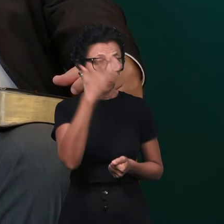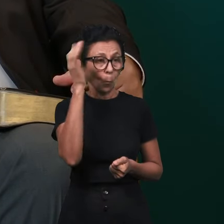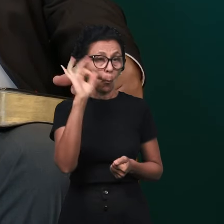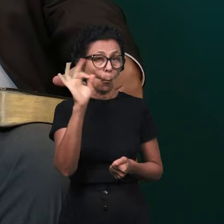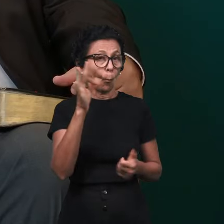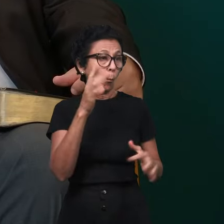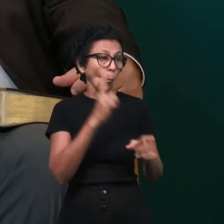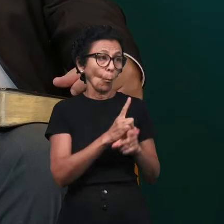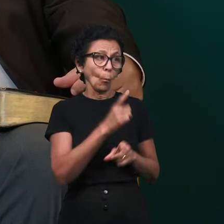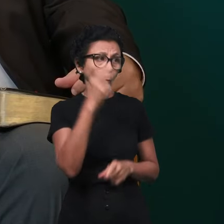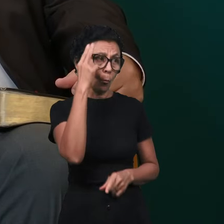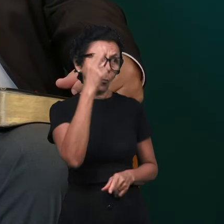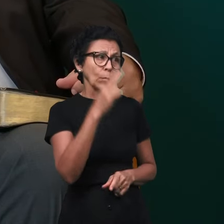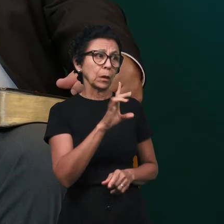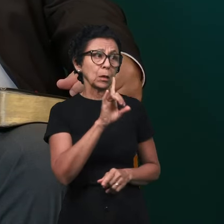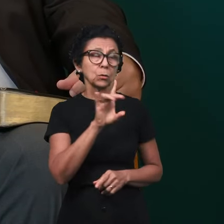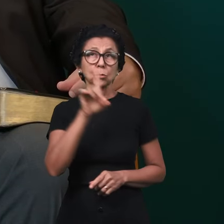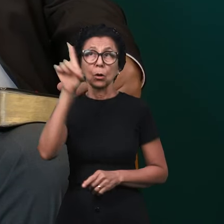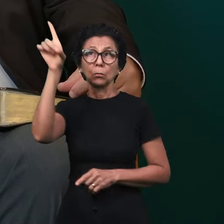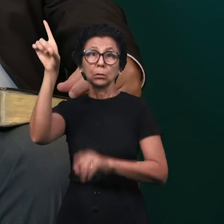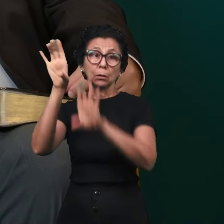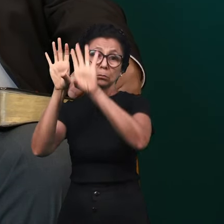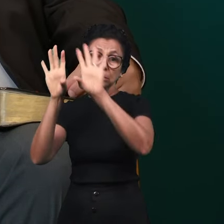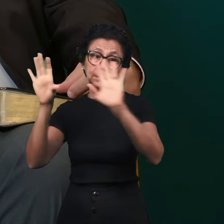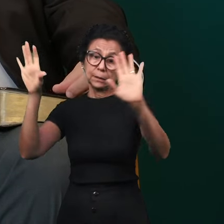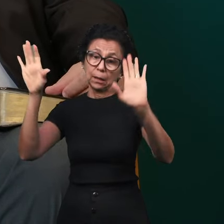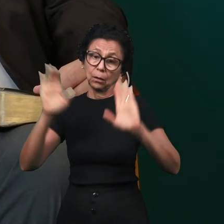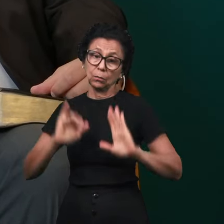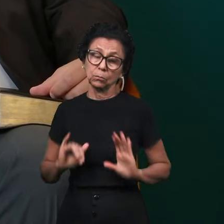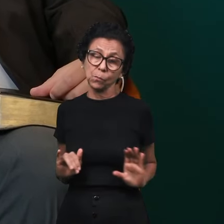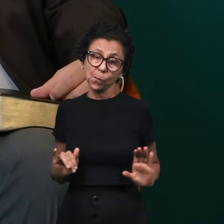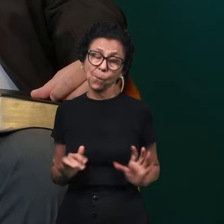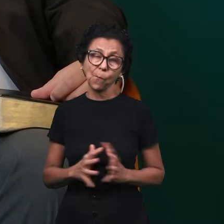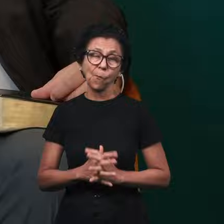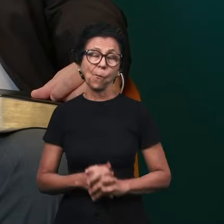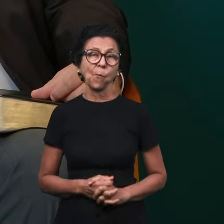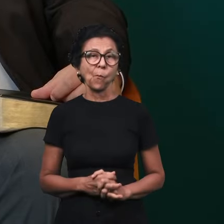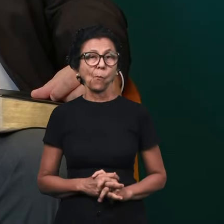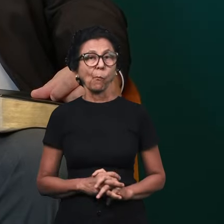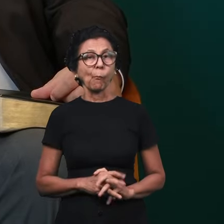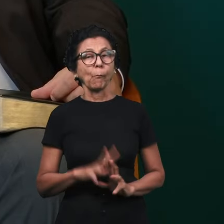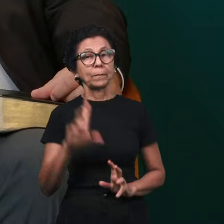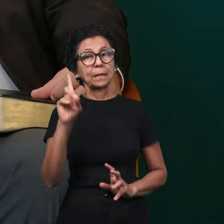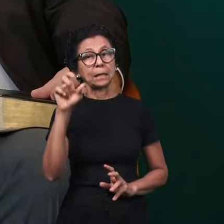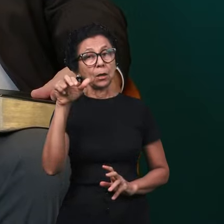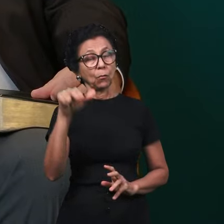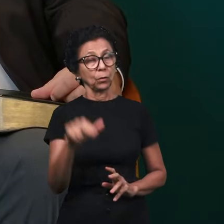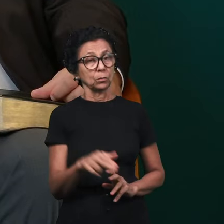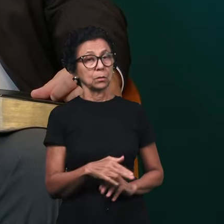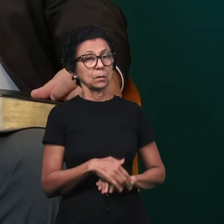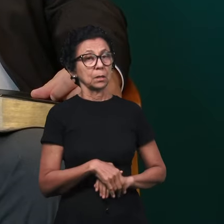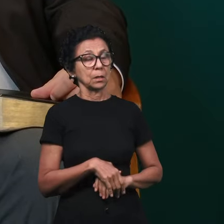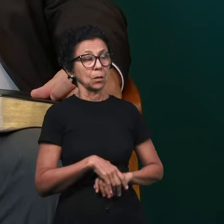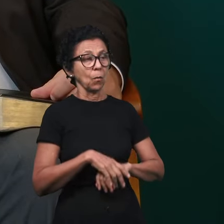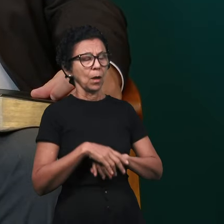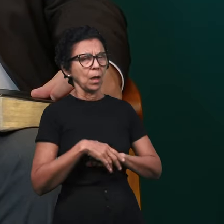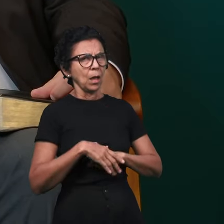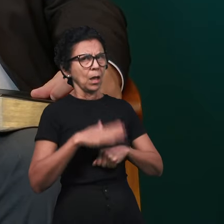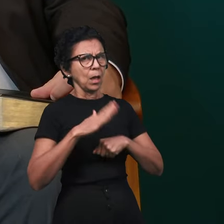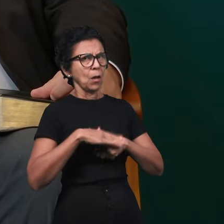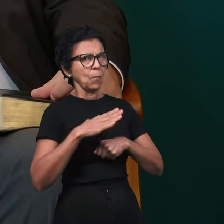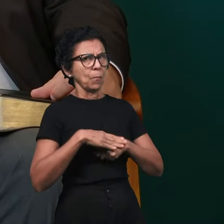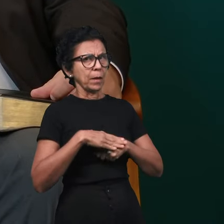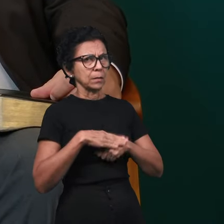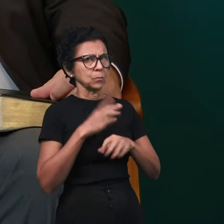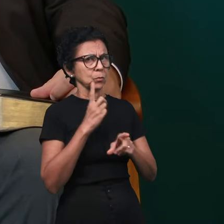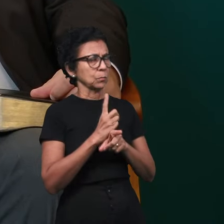rei já com aquilo que o Senhor tinha mostrado, ele fala assim, não é de mim, mas é um Deus no céu